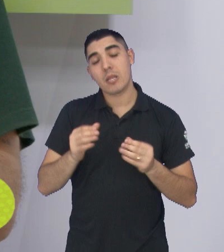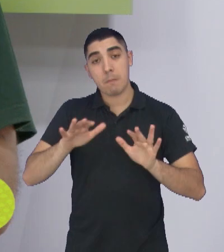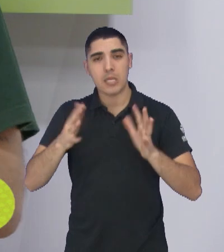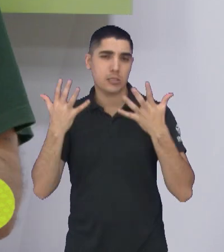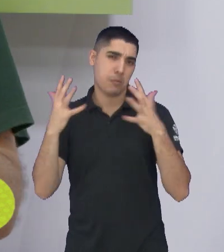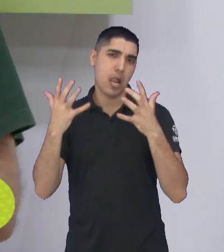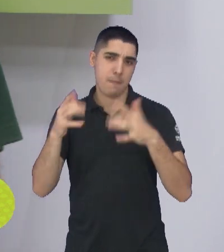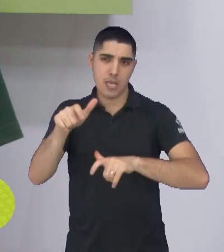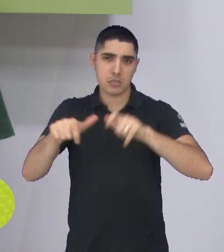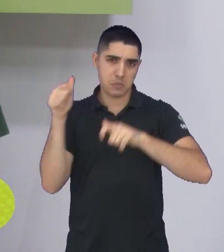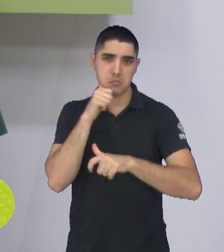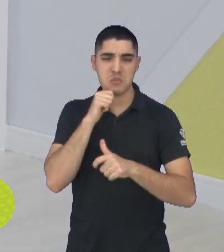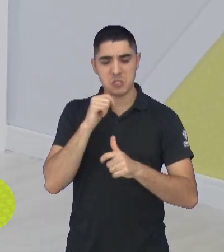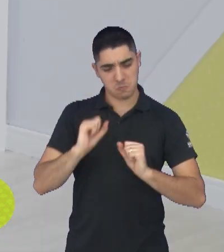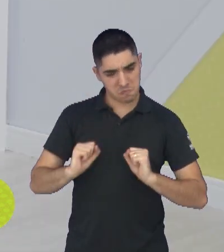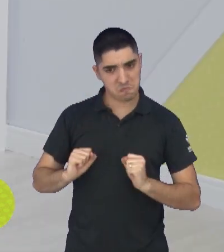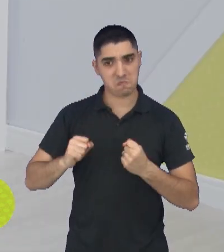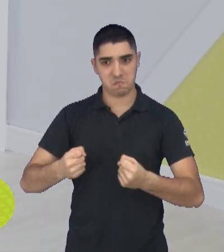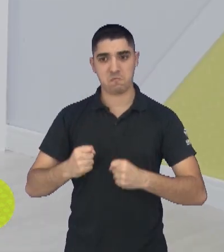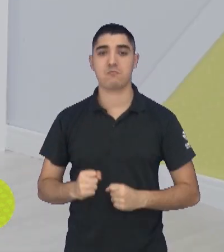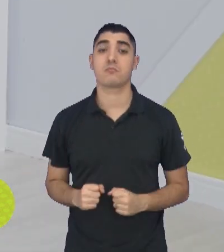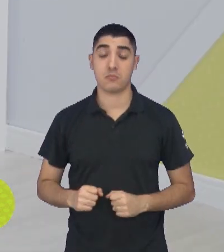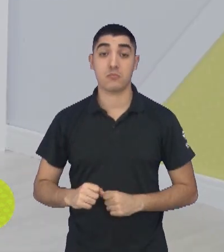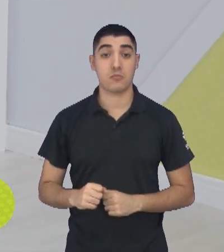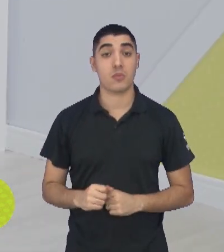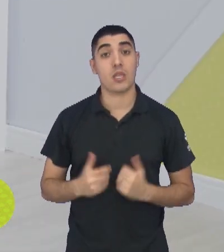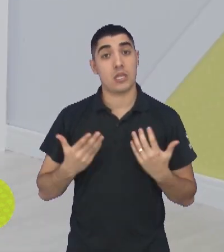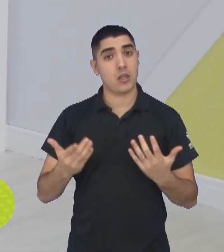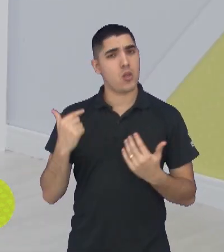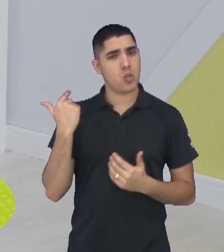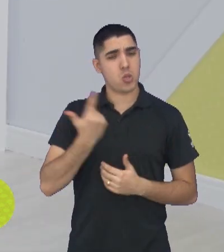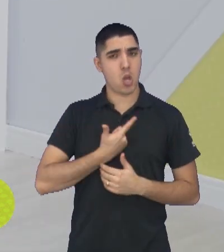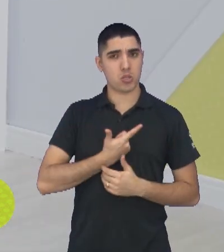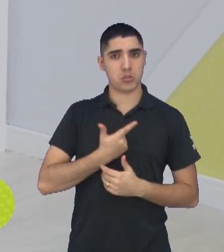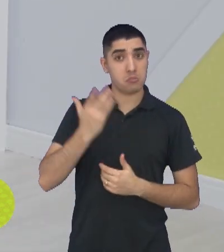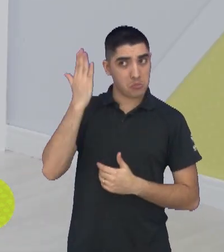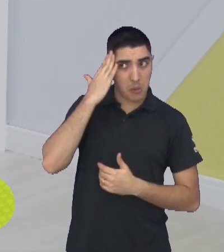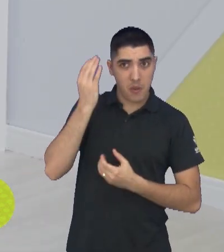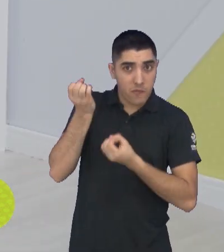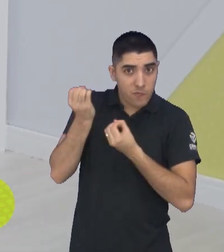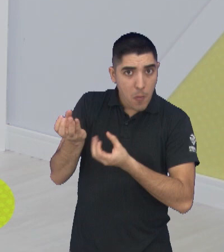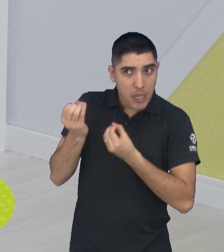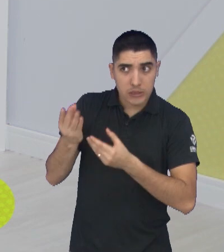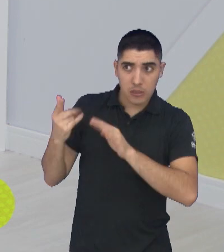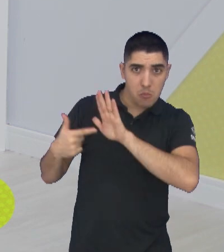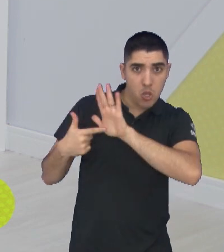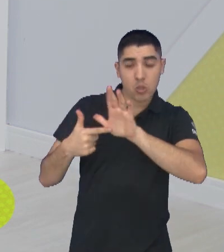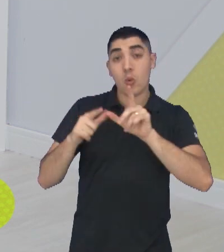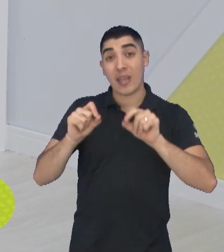que caíram, mas caíram de pé. Pelo que a gente obteve de informações, realmente, se tivesse a